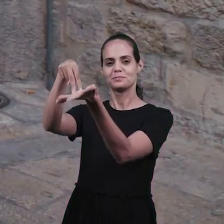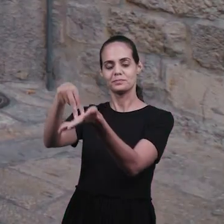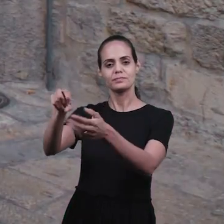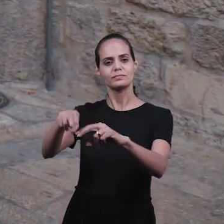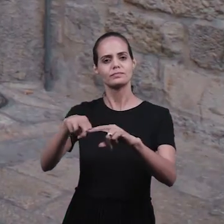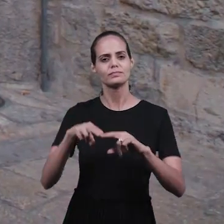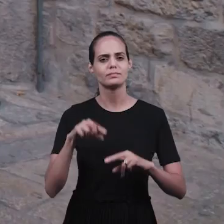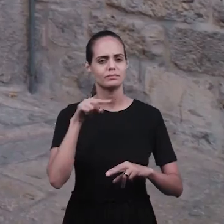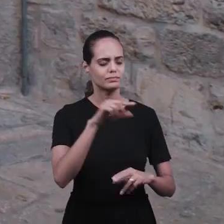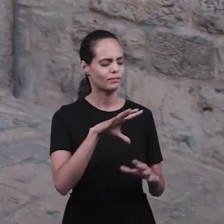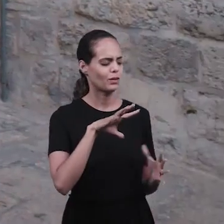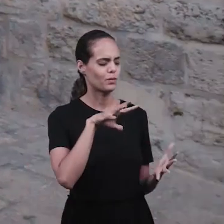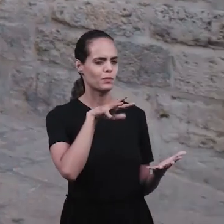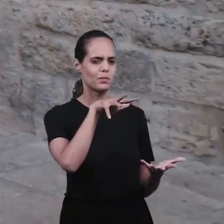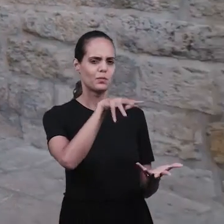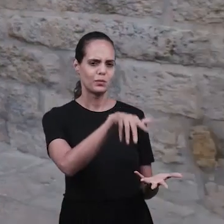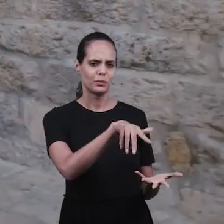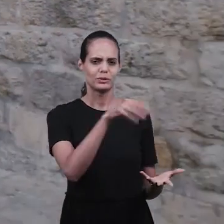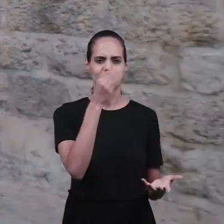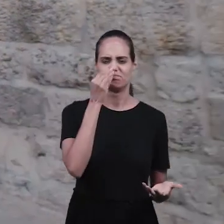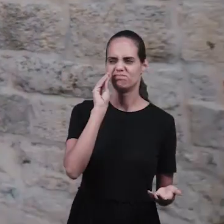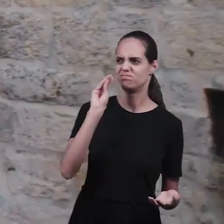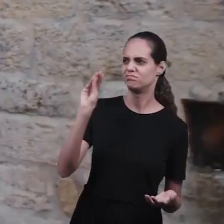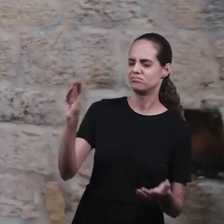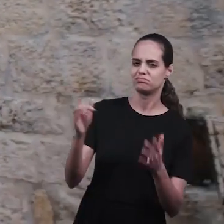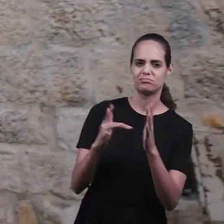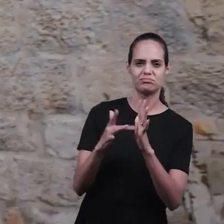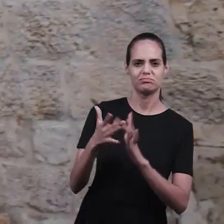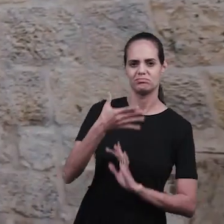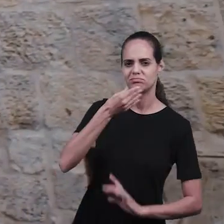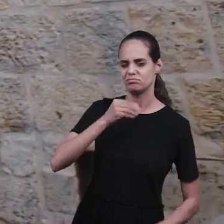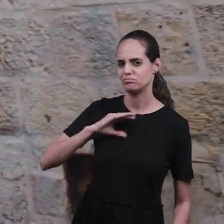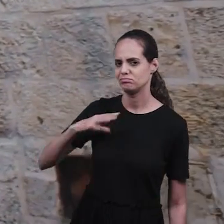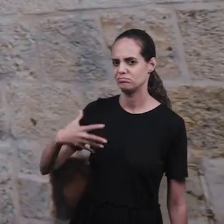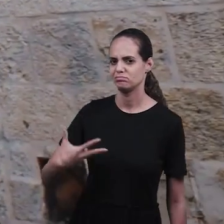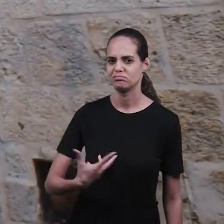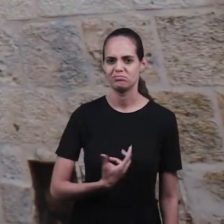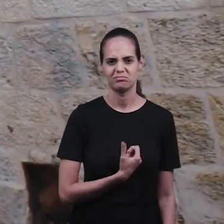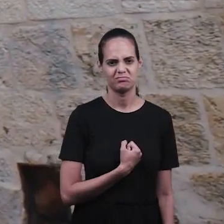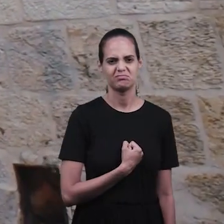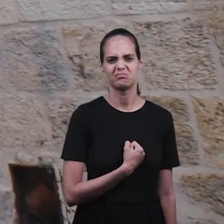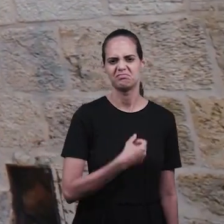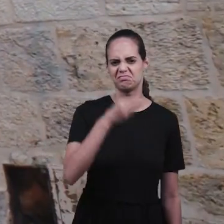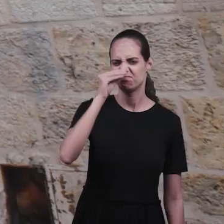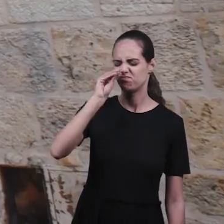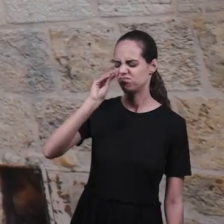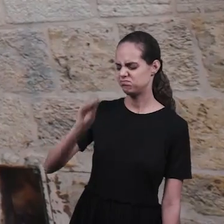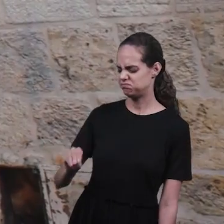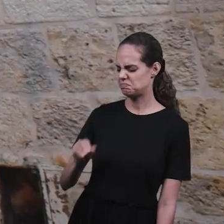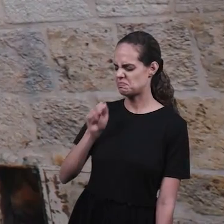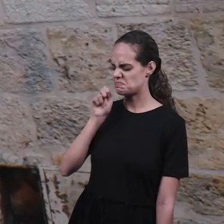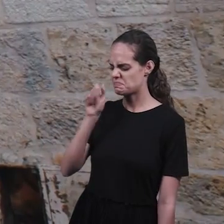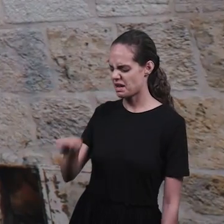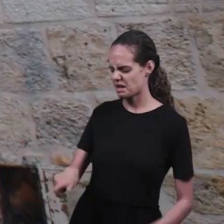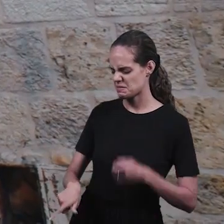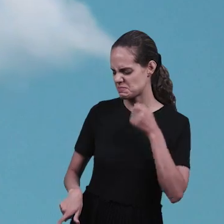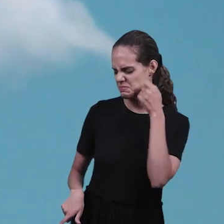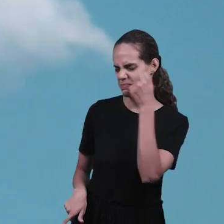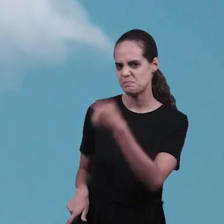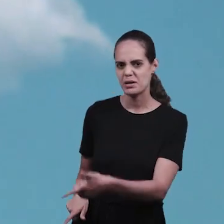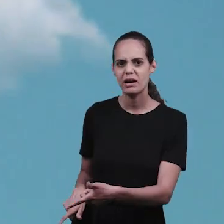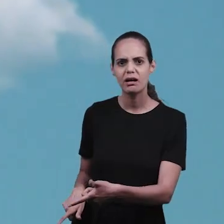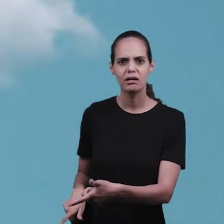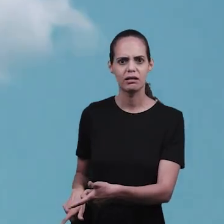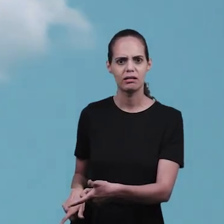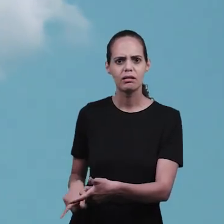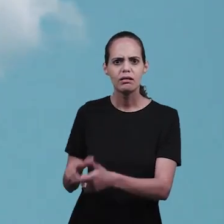mundo rejeitado foi Jesus meu Salvador, desprezaram e insultaram meu